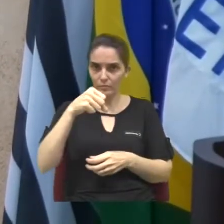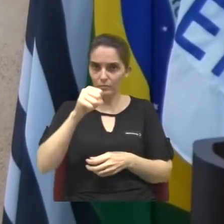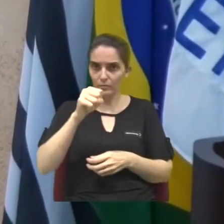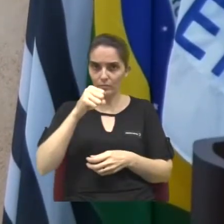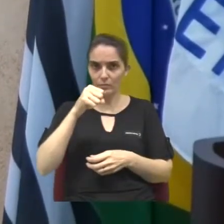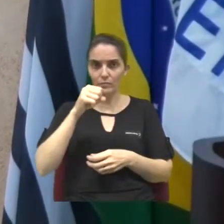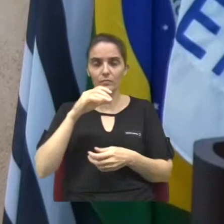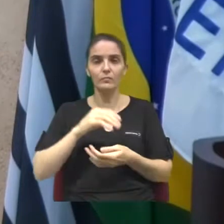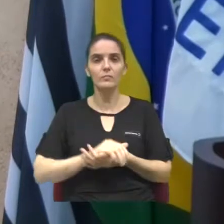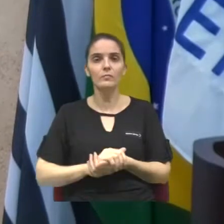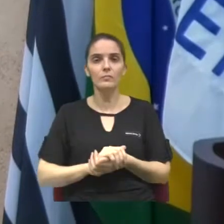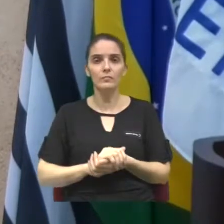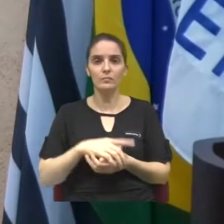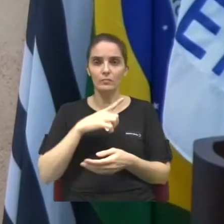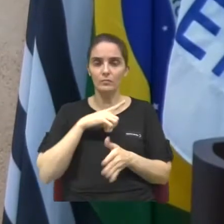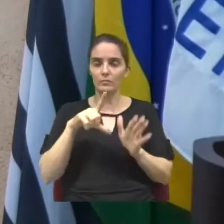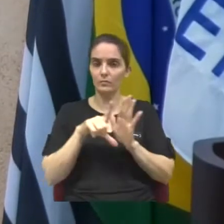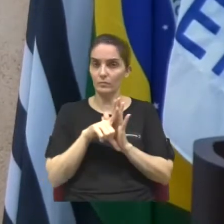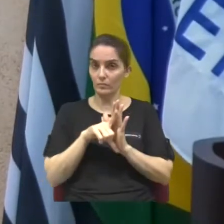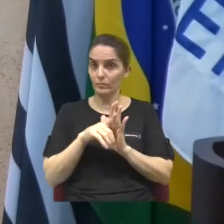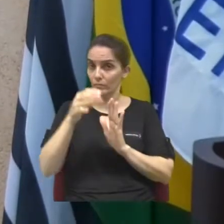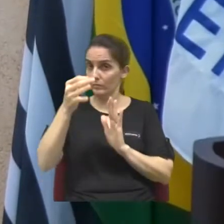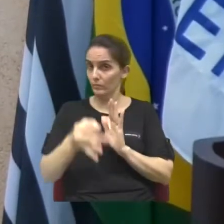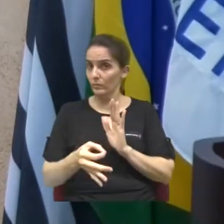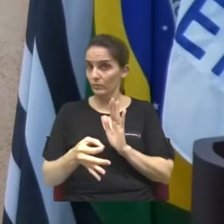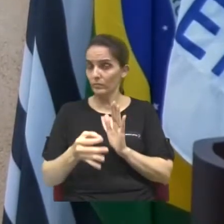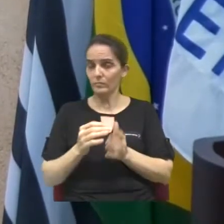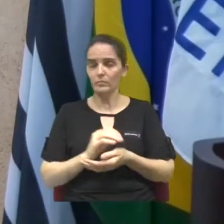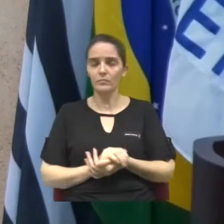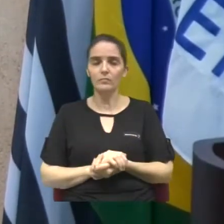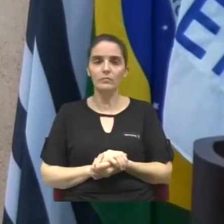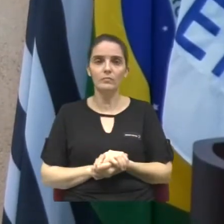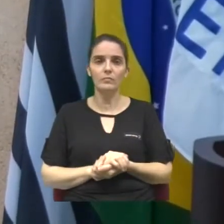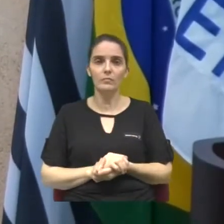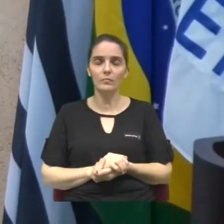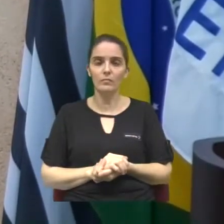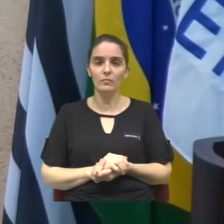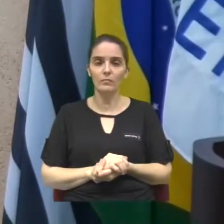que a gente possa ter a lei realmente de acordo. E